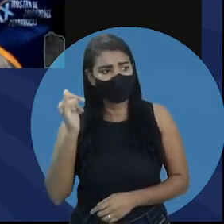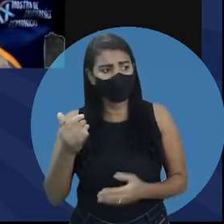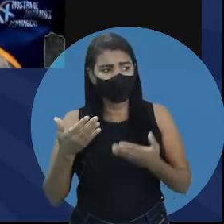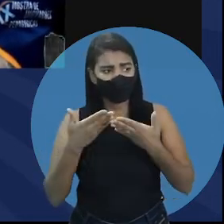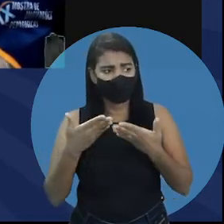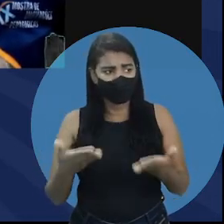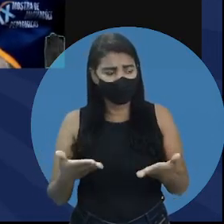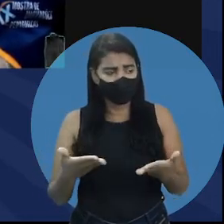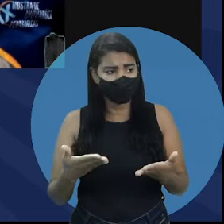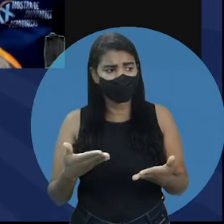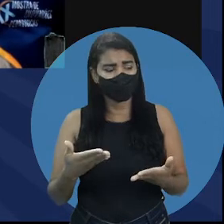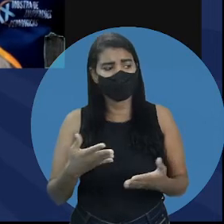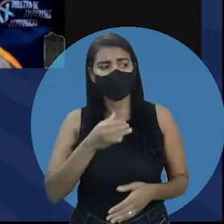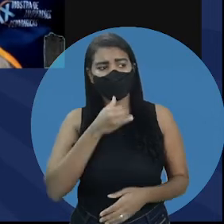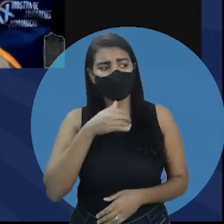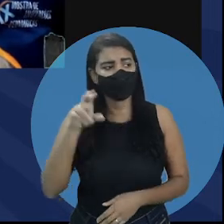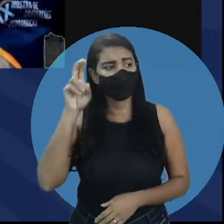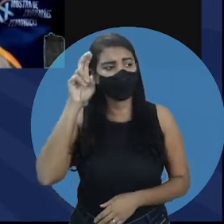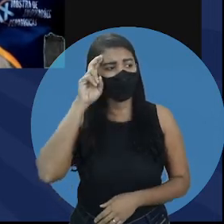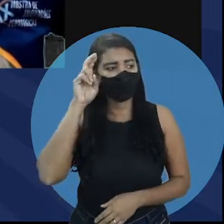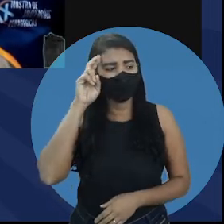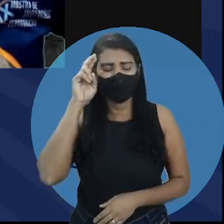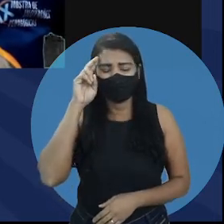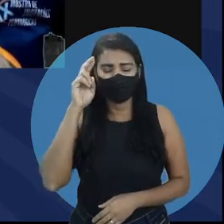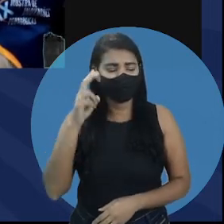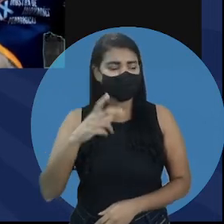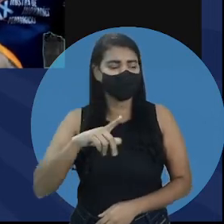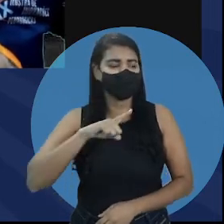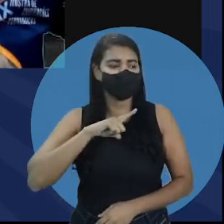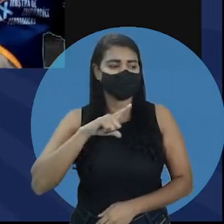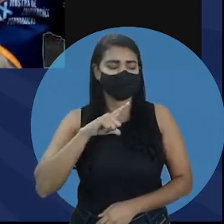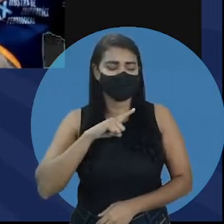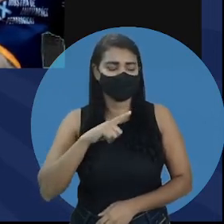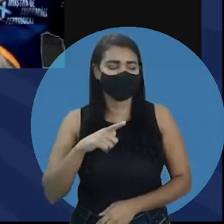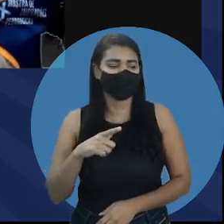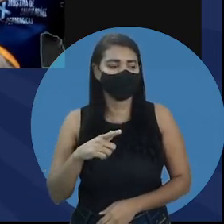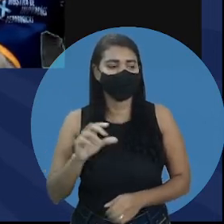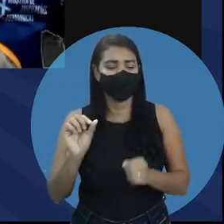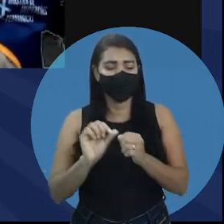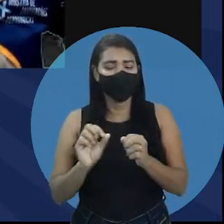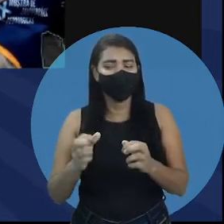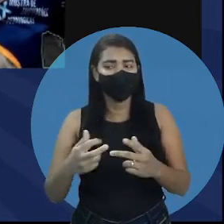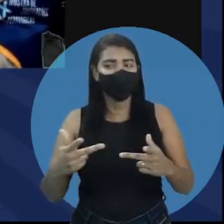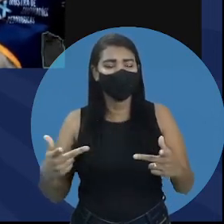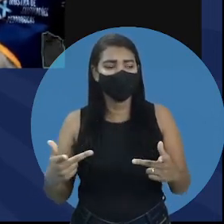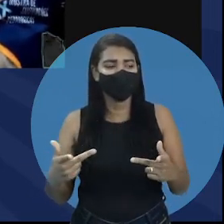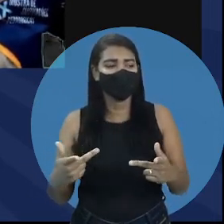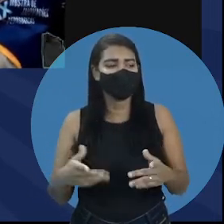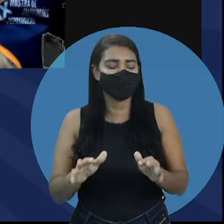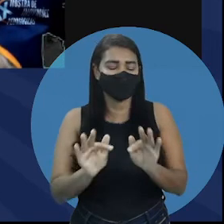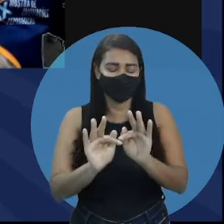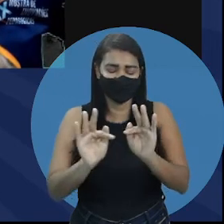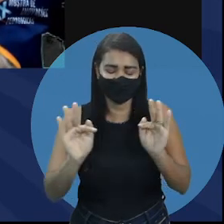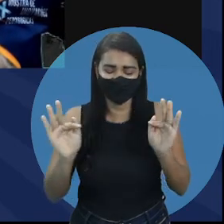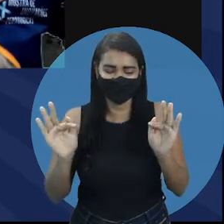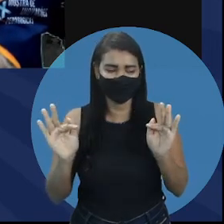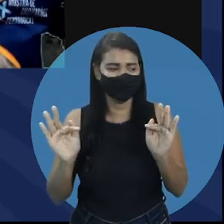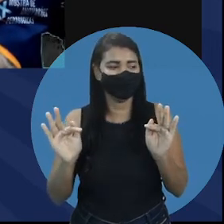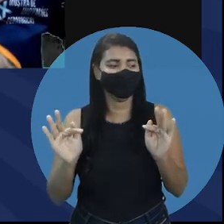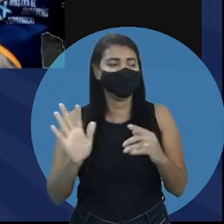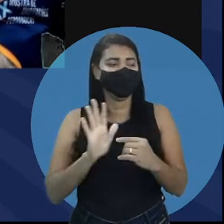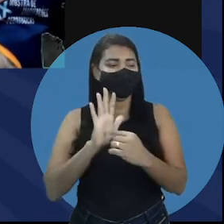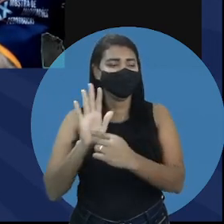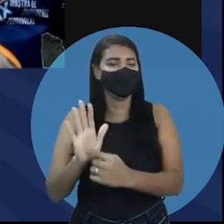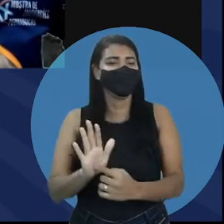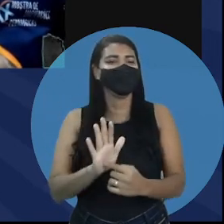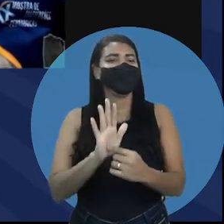prova, quinta-feira a gente tem que ir no banco fazer alguma coisa. Então, todas essas funções serão mostradas